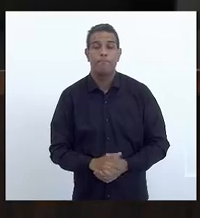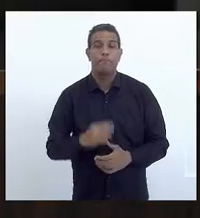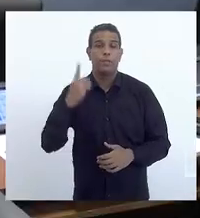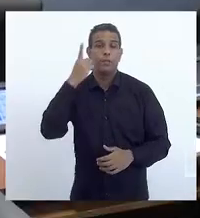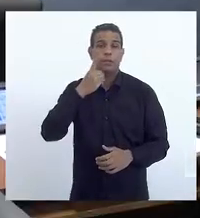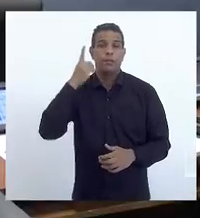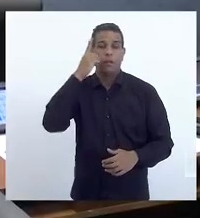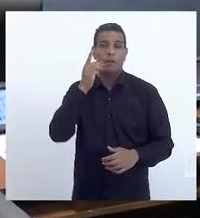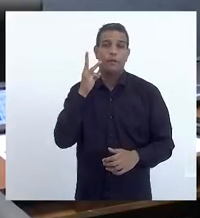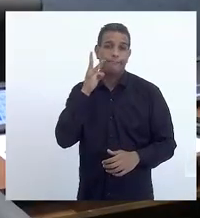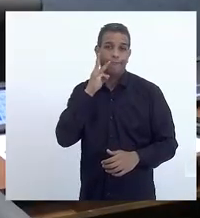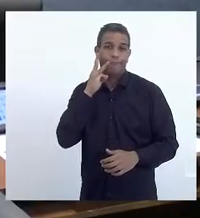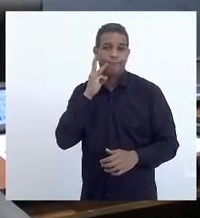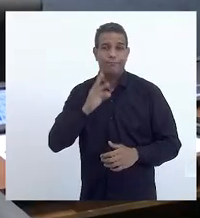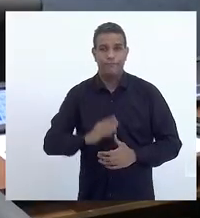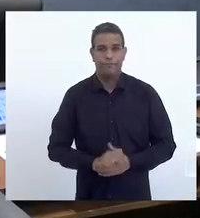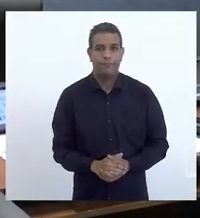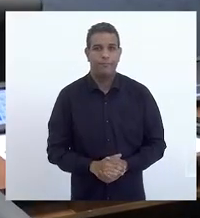Carneiro.